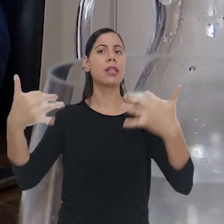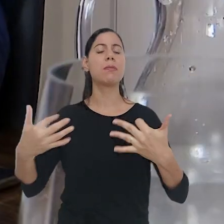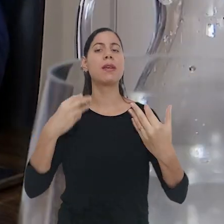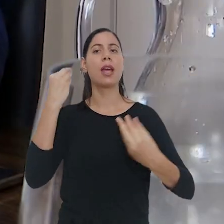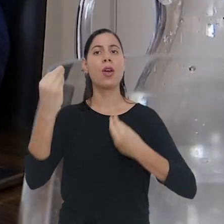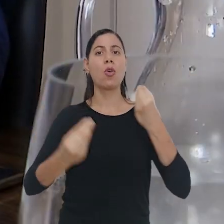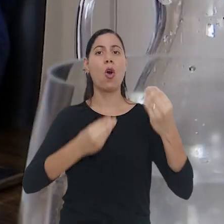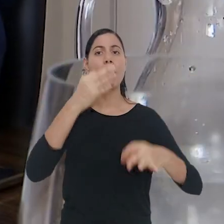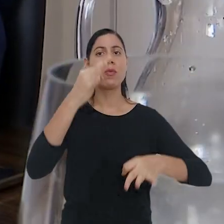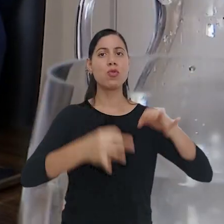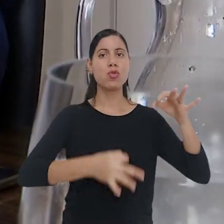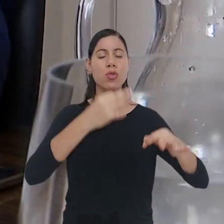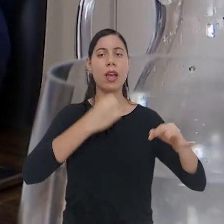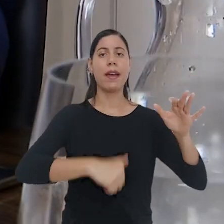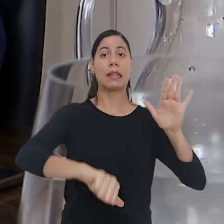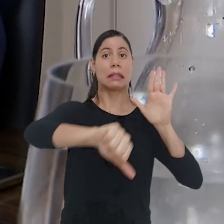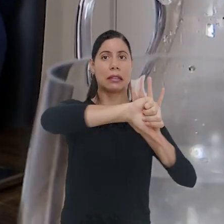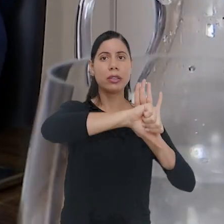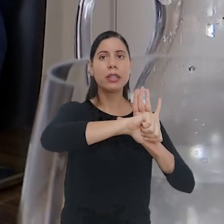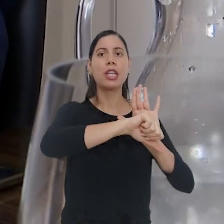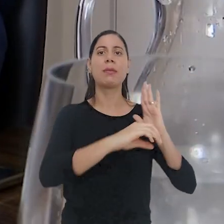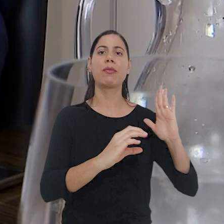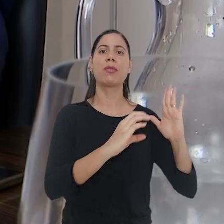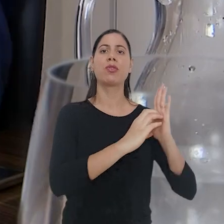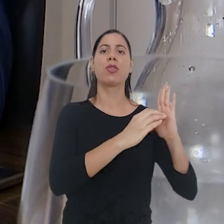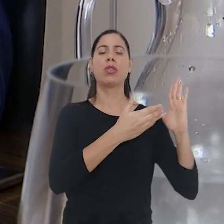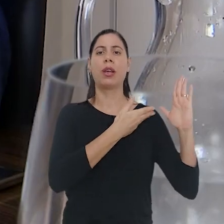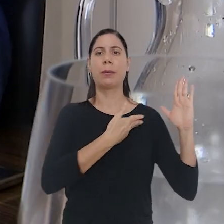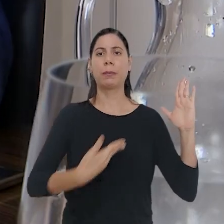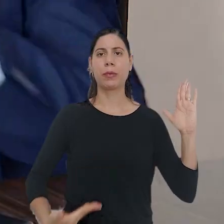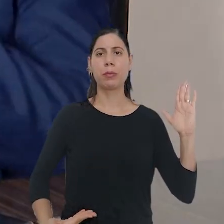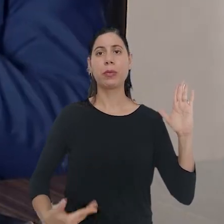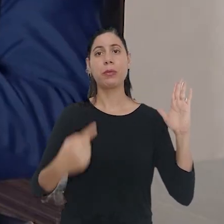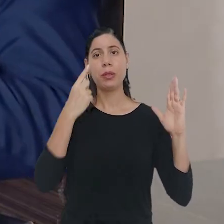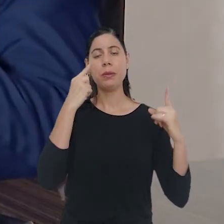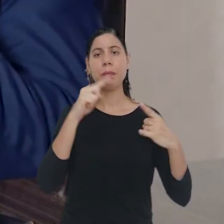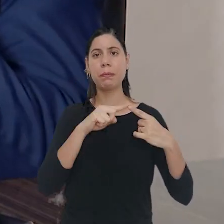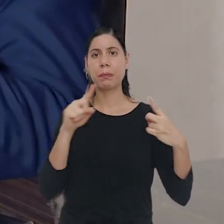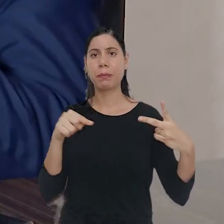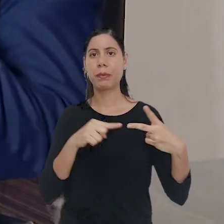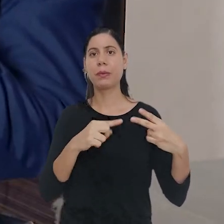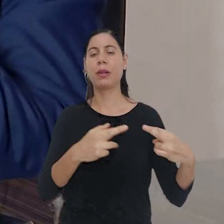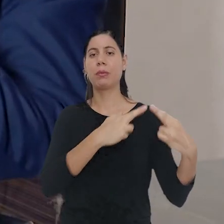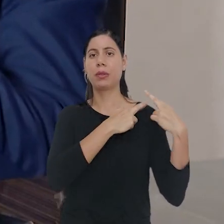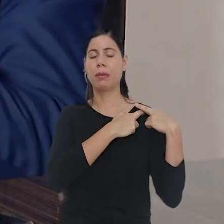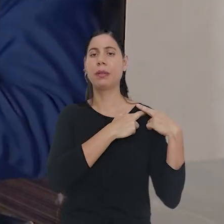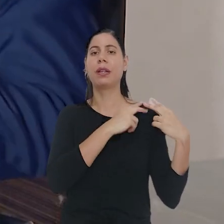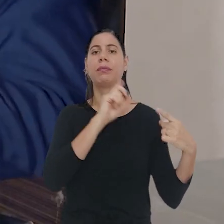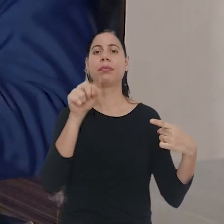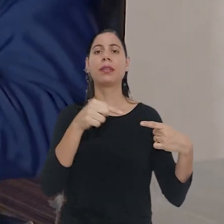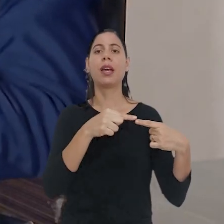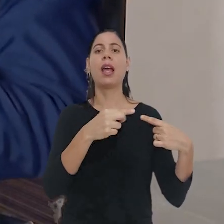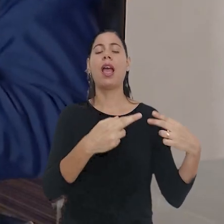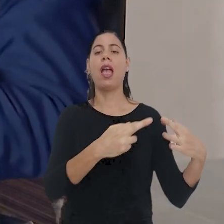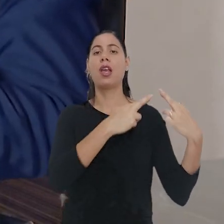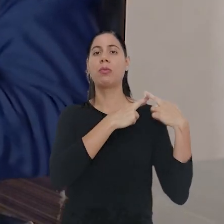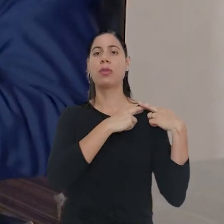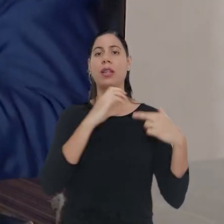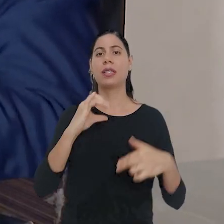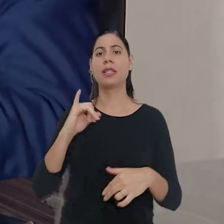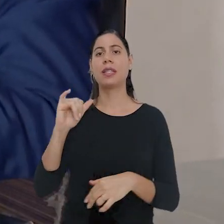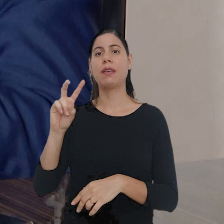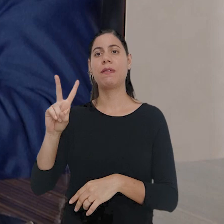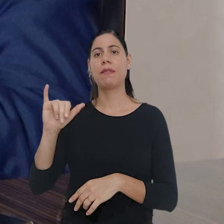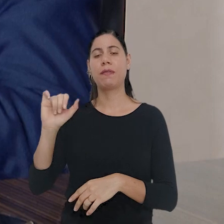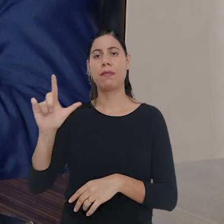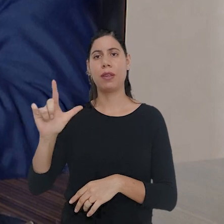como devem ser julgados crimes cometidos por funcionários públicos. Nós temos duas responsabilidades aí. Nós temos a responsabilidade